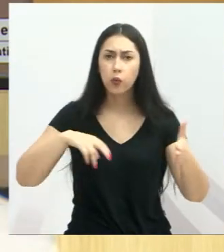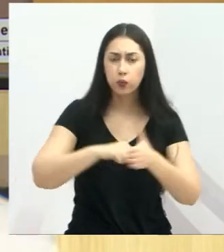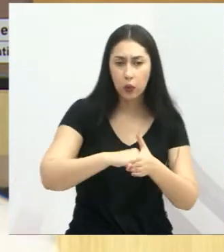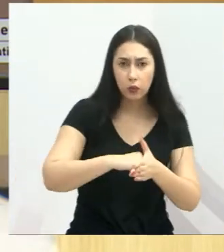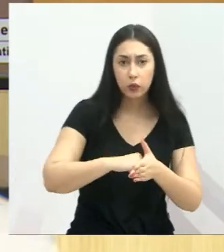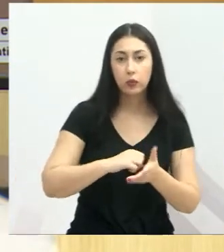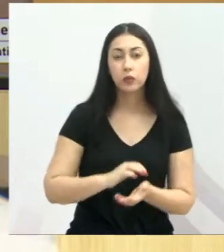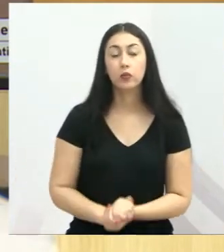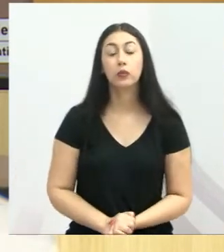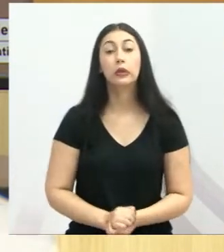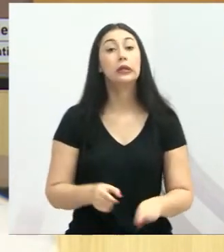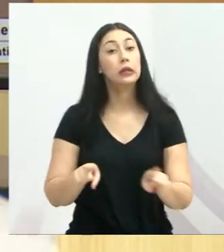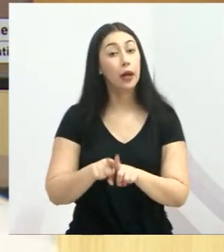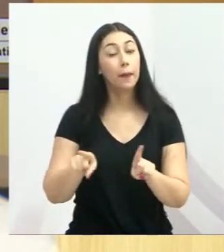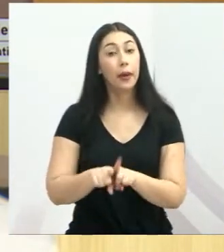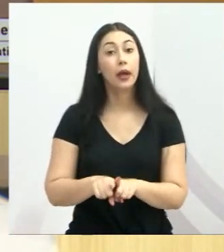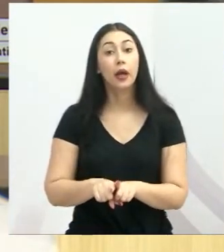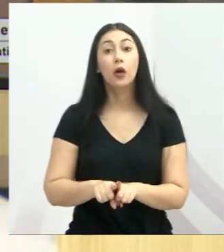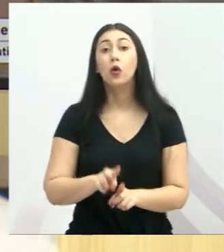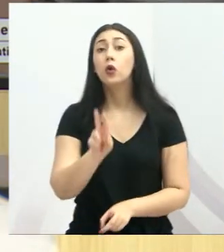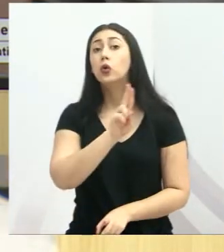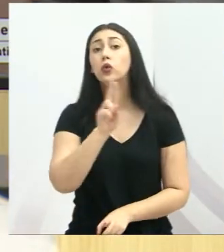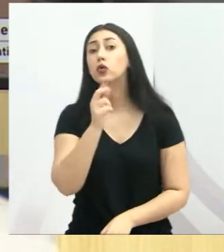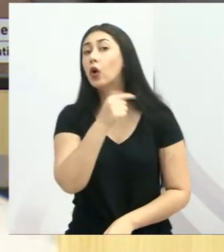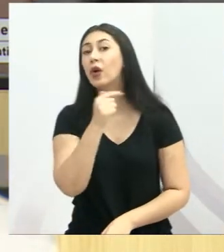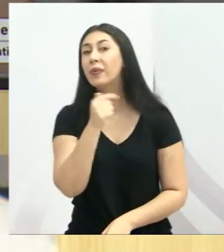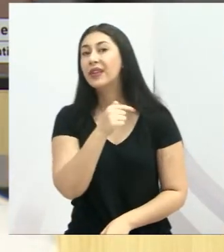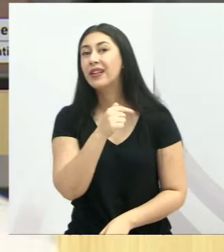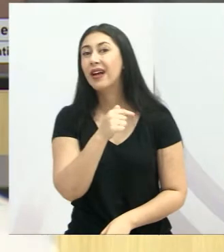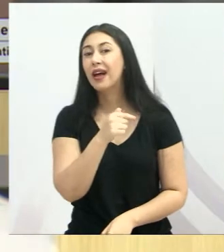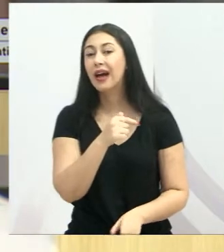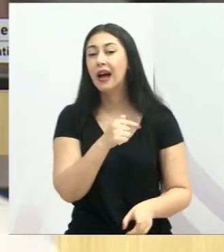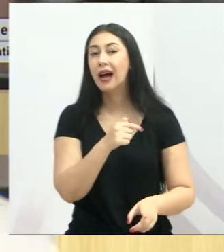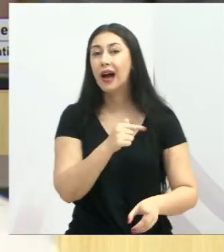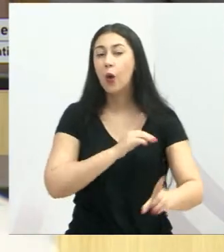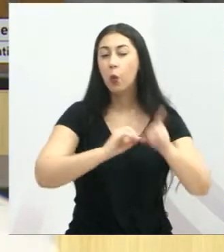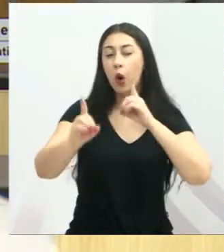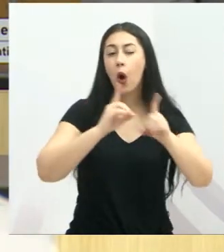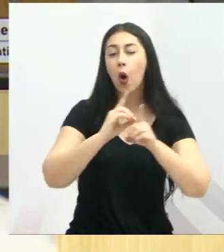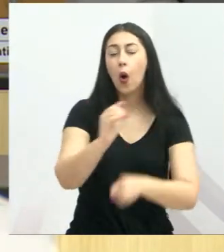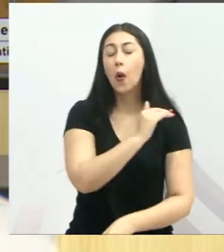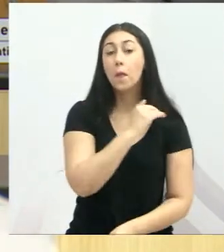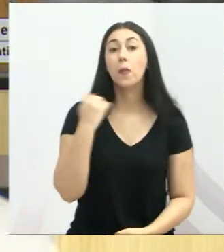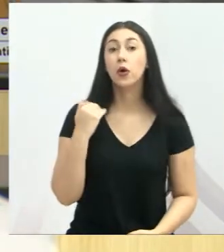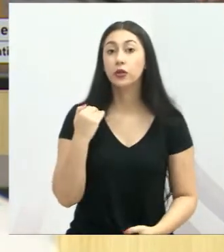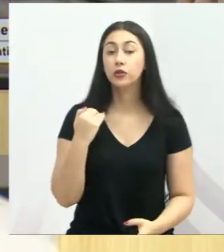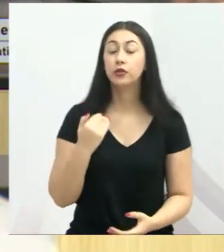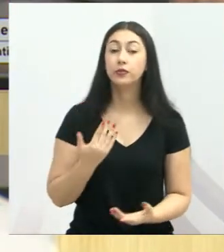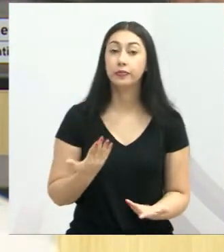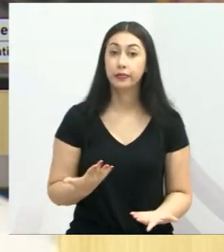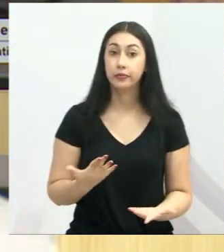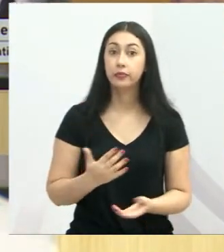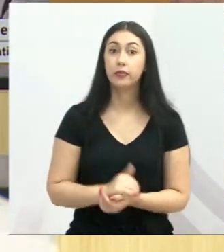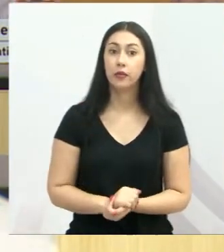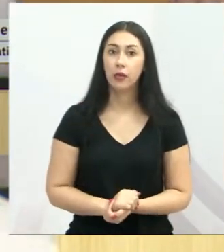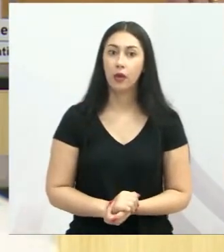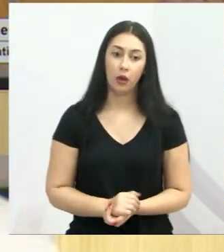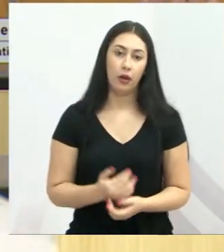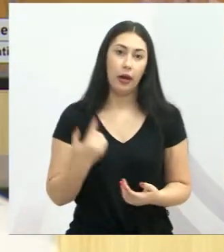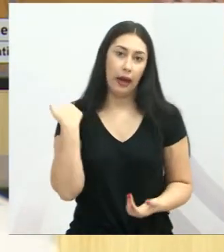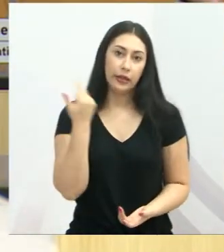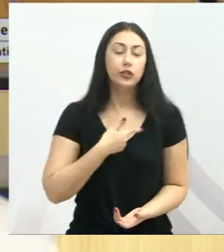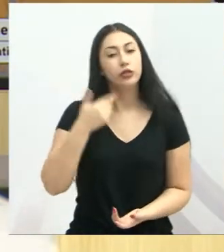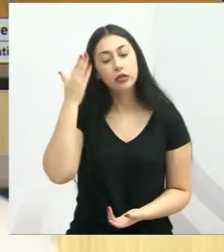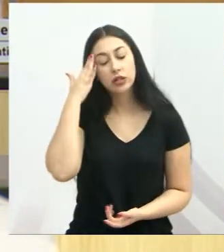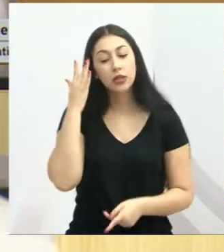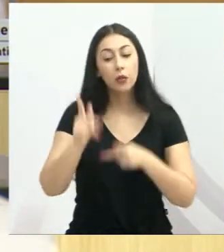é popularmente conhecido como Retão da Morte, considerando que a população paga as tarifas de pedágio para